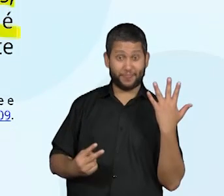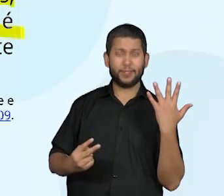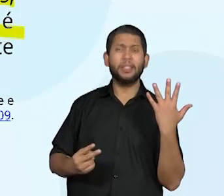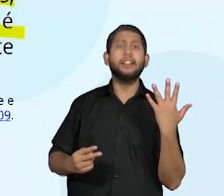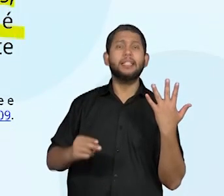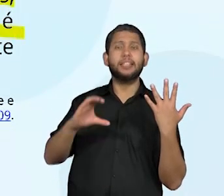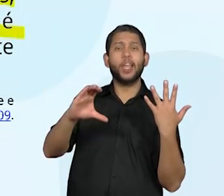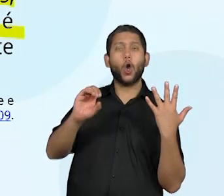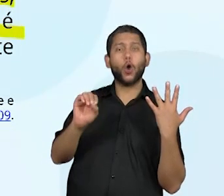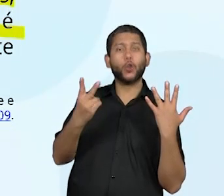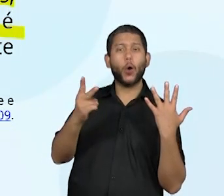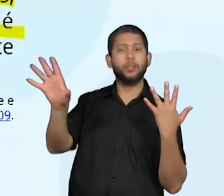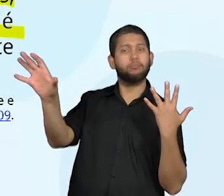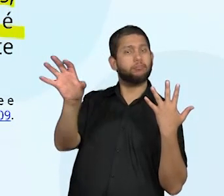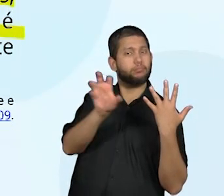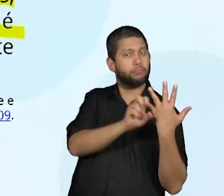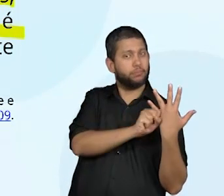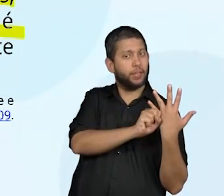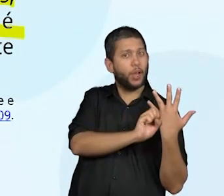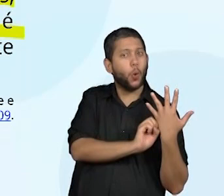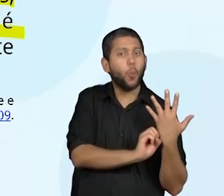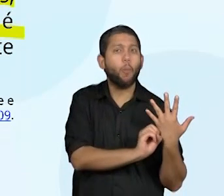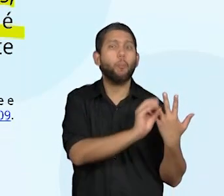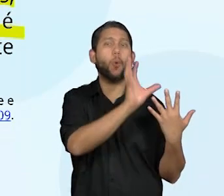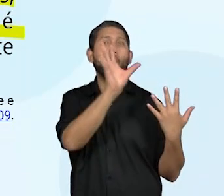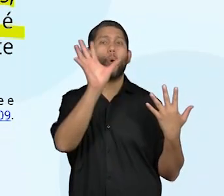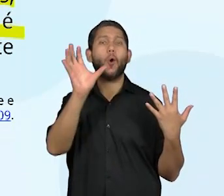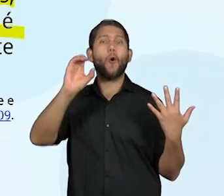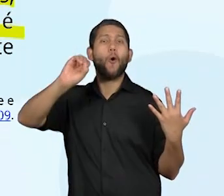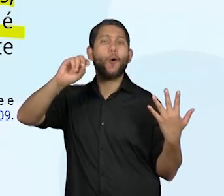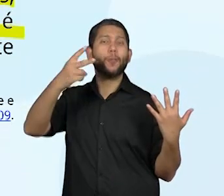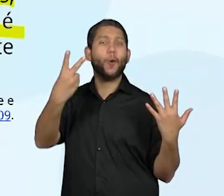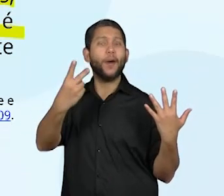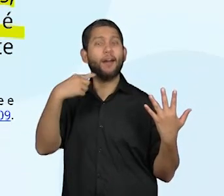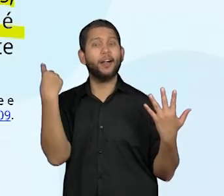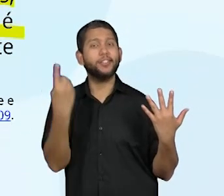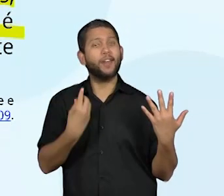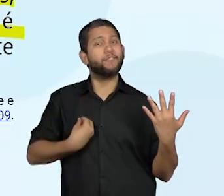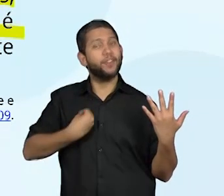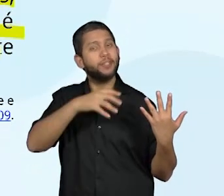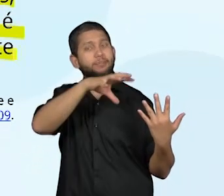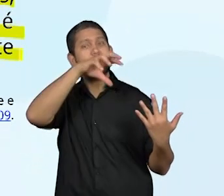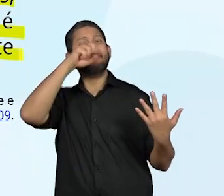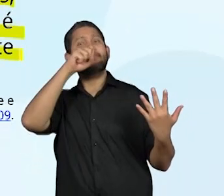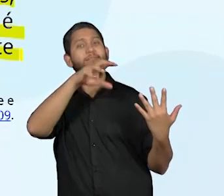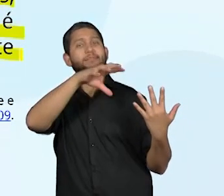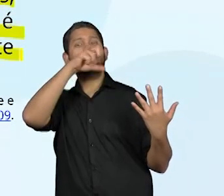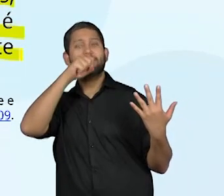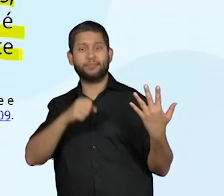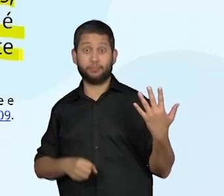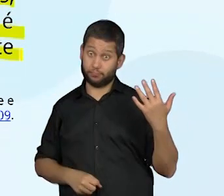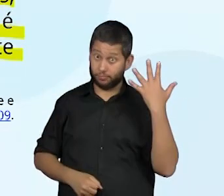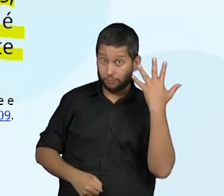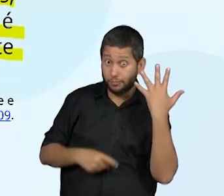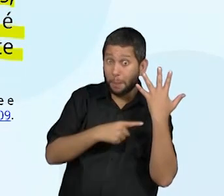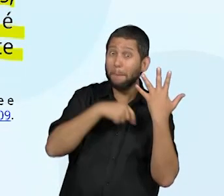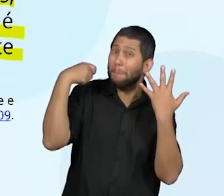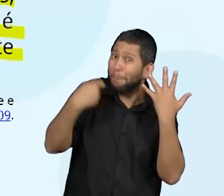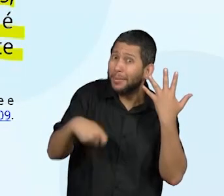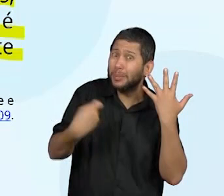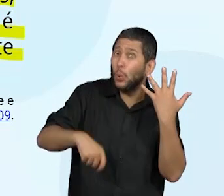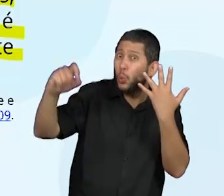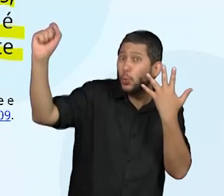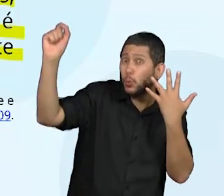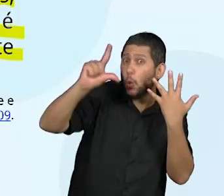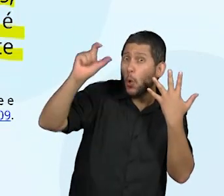luz do sol é essencial nesse processo. Dessa forma, ele é fonte primária